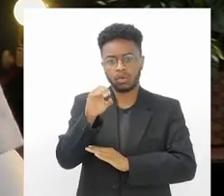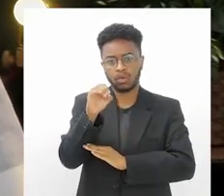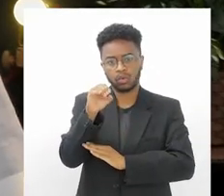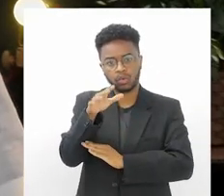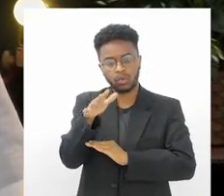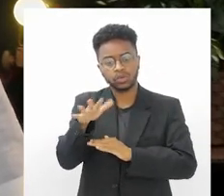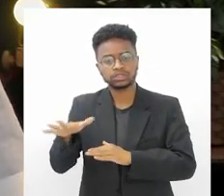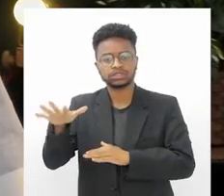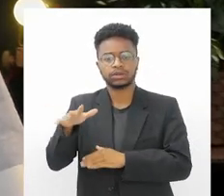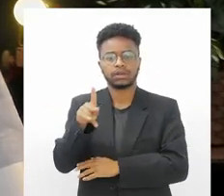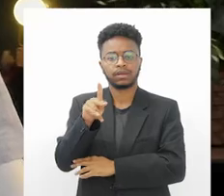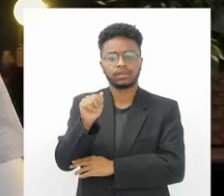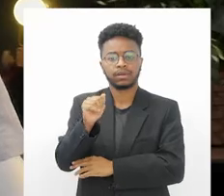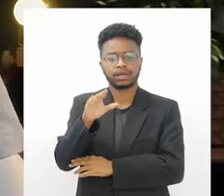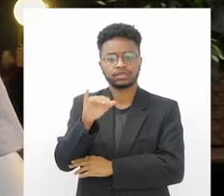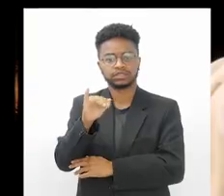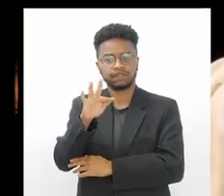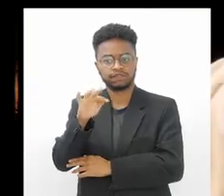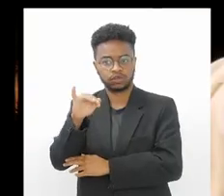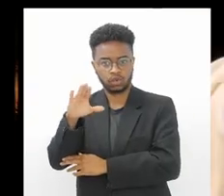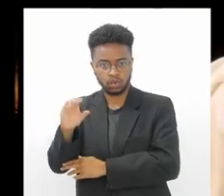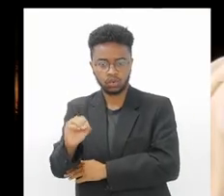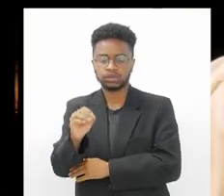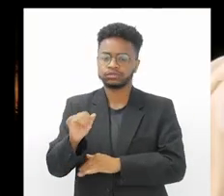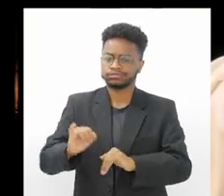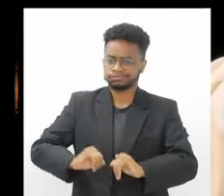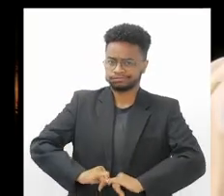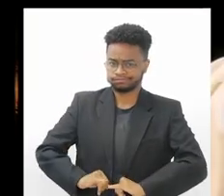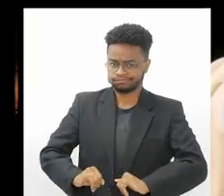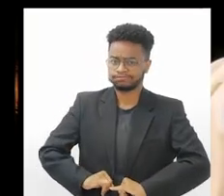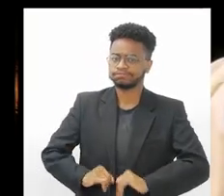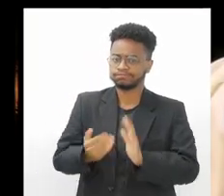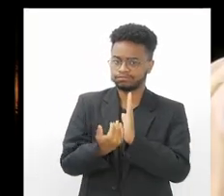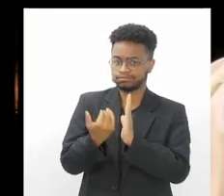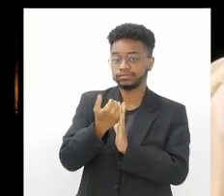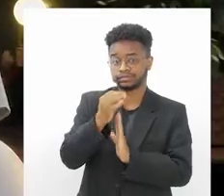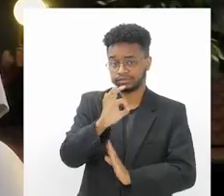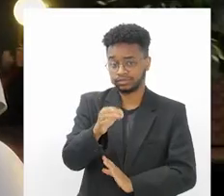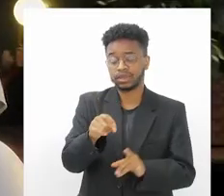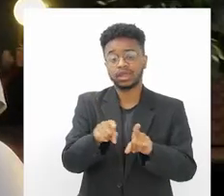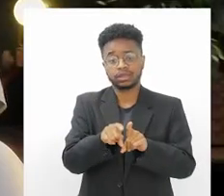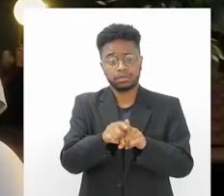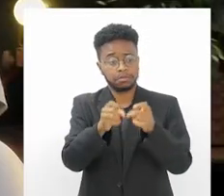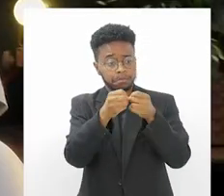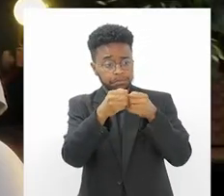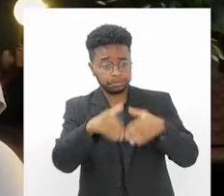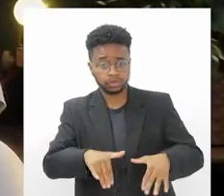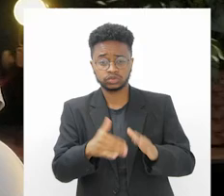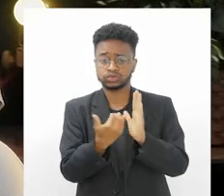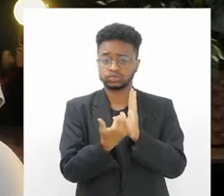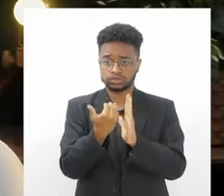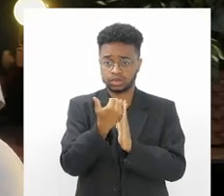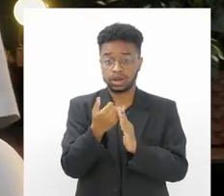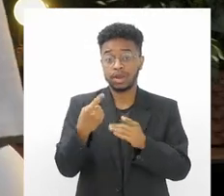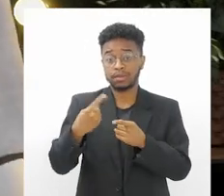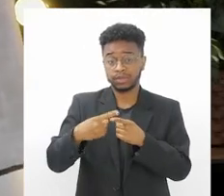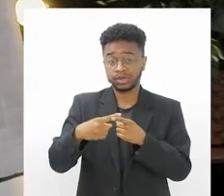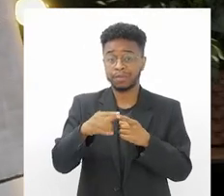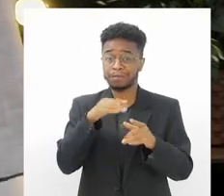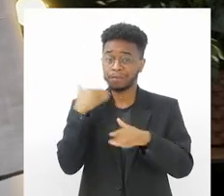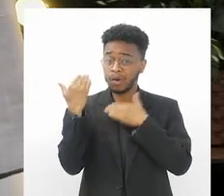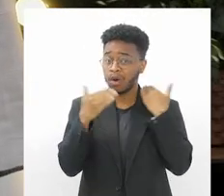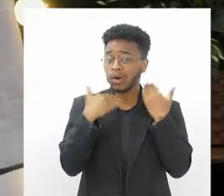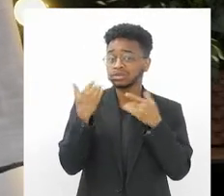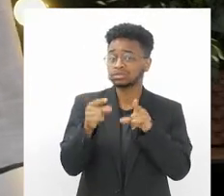têm sim. sofrido muito. Países insulares. Insulares, exatamente. E isso tem trazido prejuízo muito grande e morte